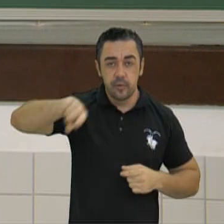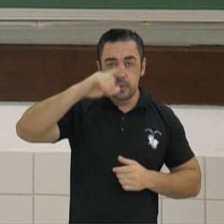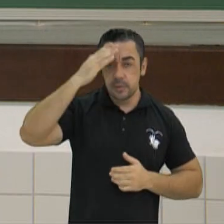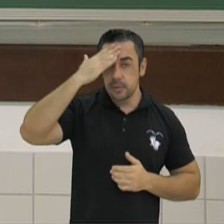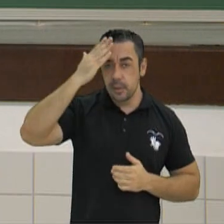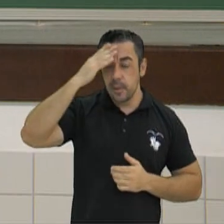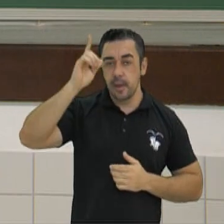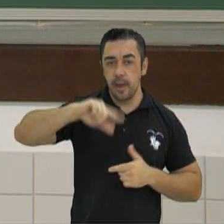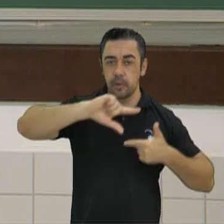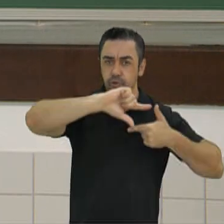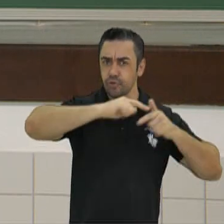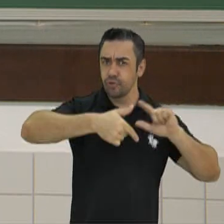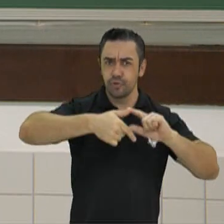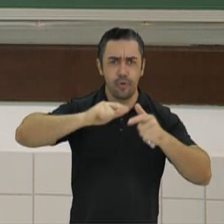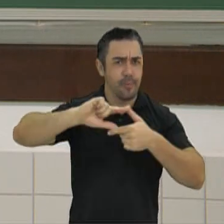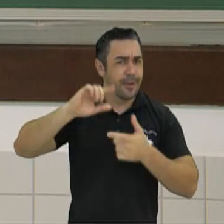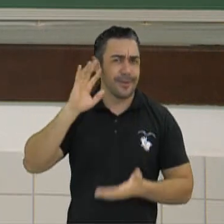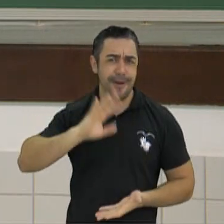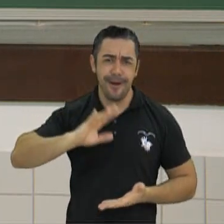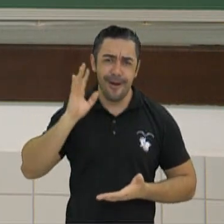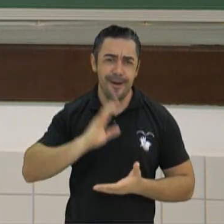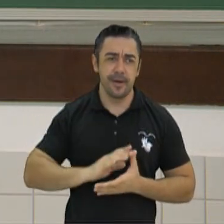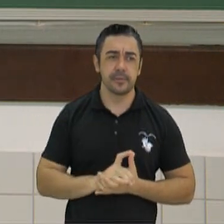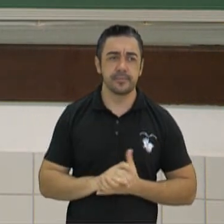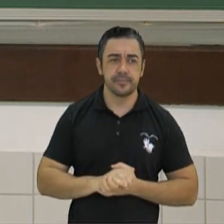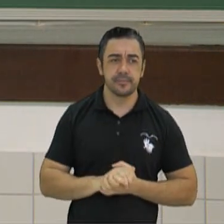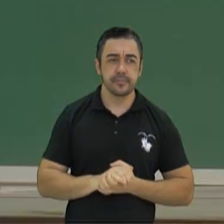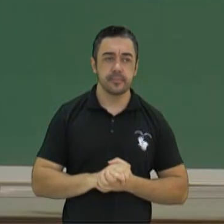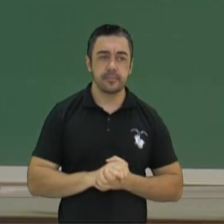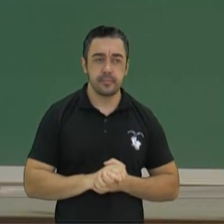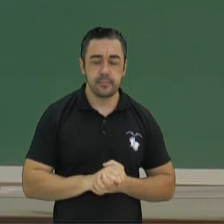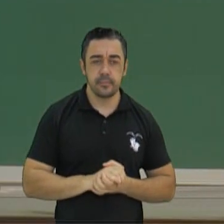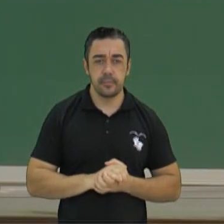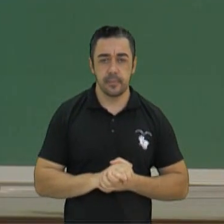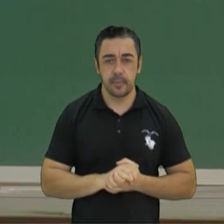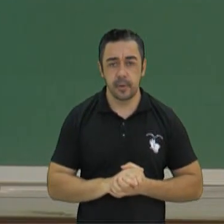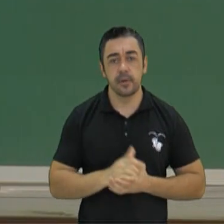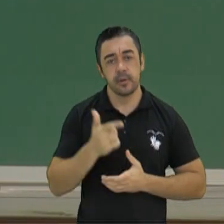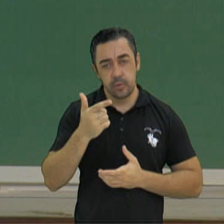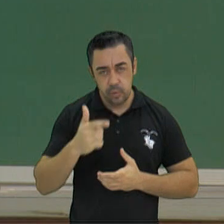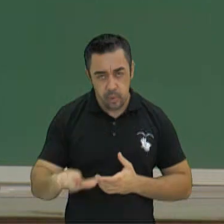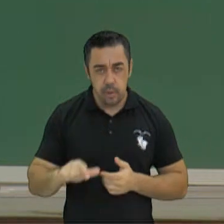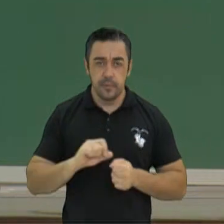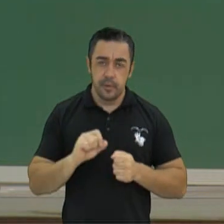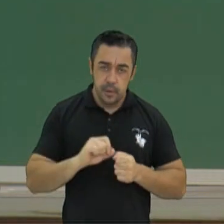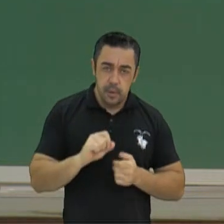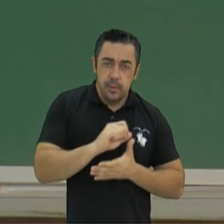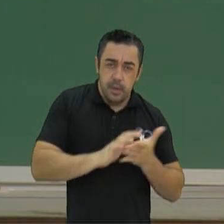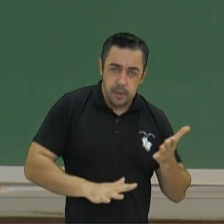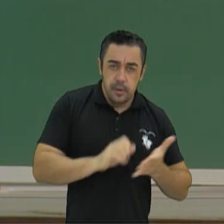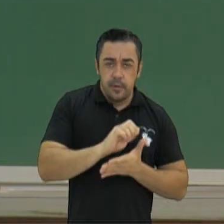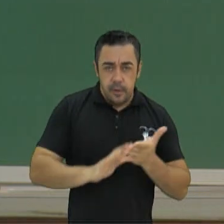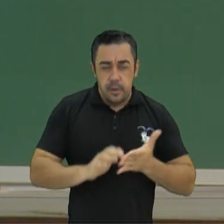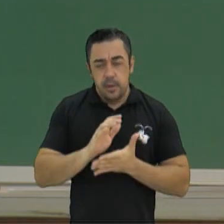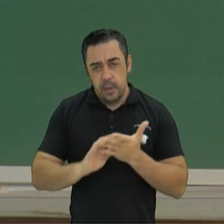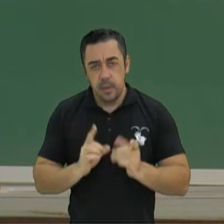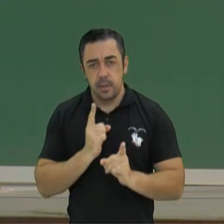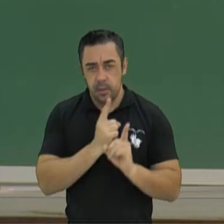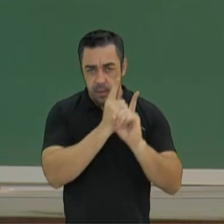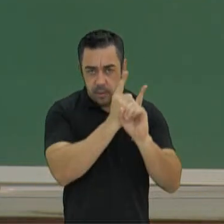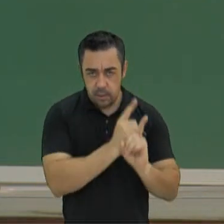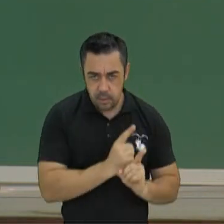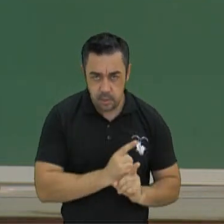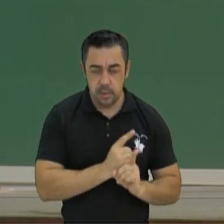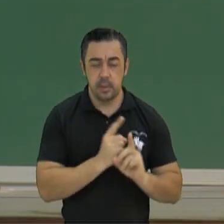bastante, que a geometria é muito legal, gente. Então, vamos lá? Então, nós realizamos aí algumas identificamos,